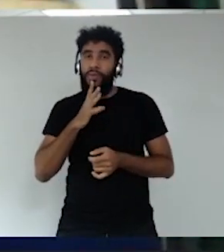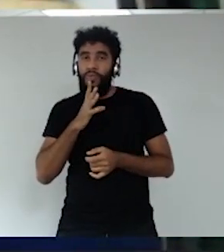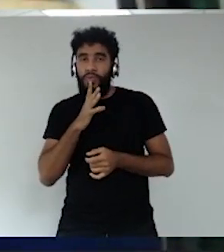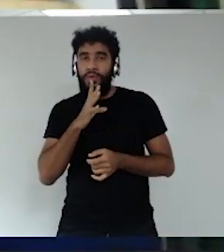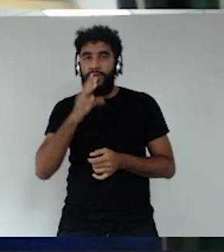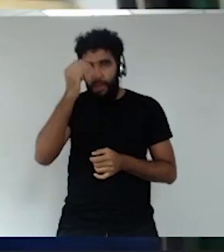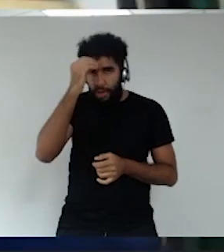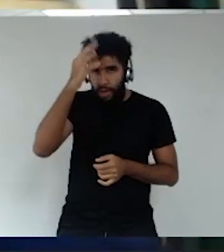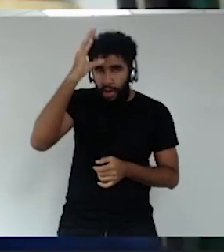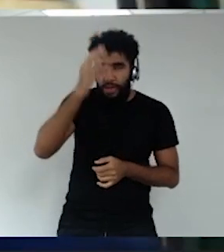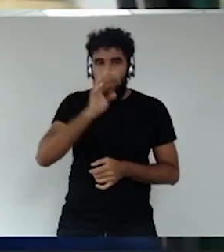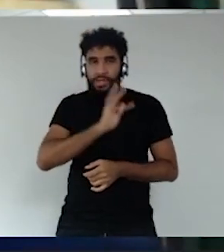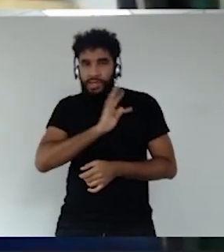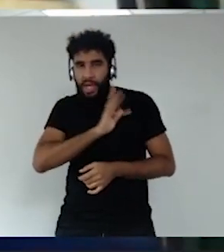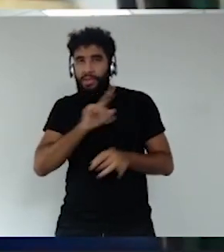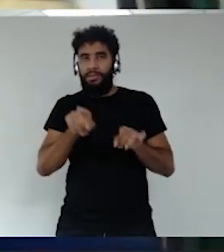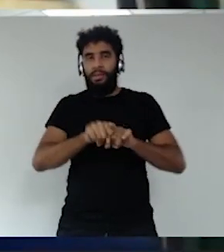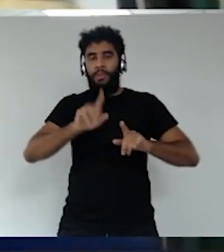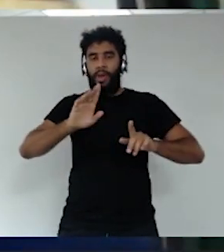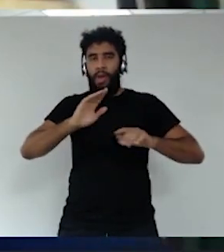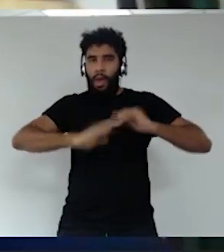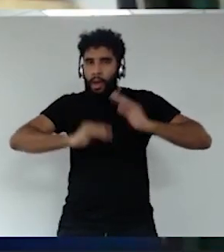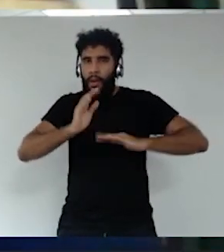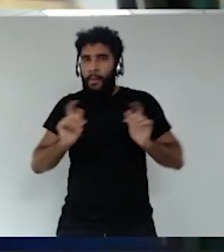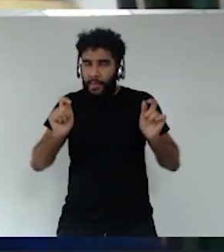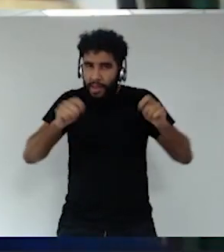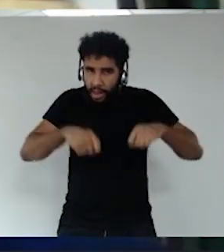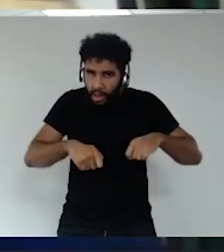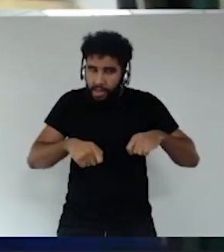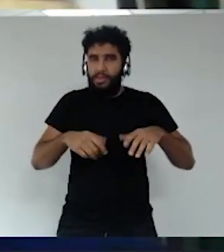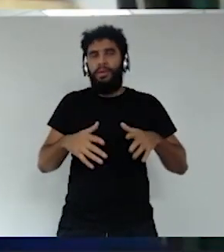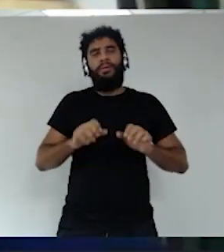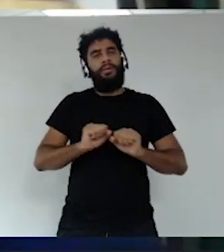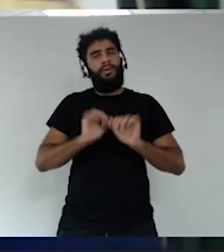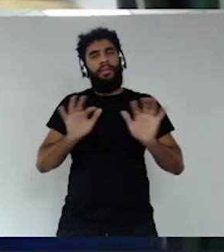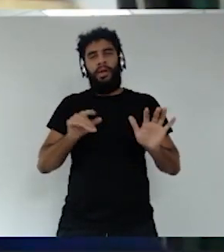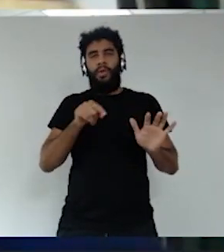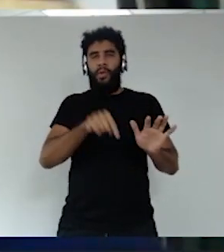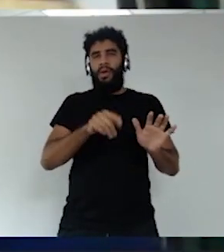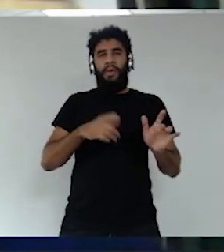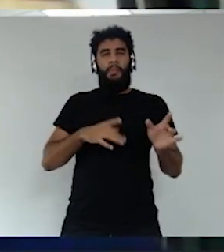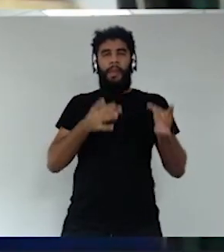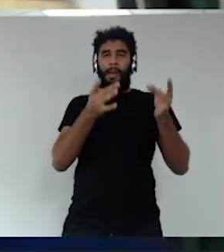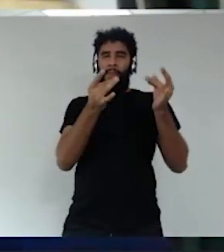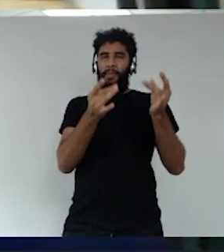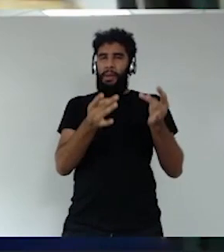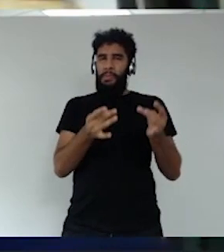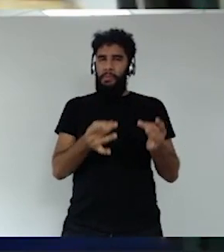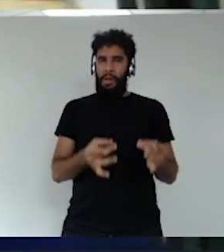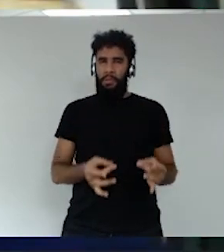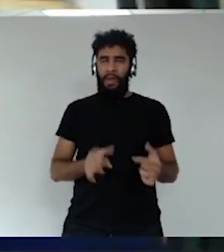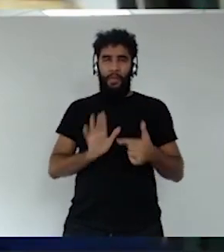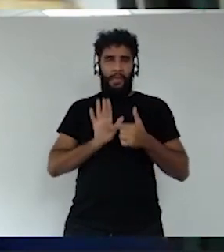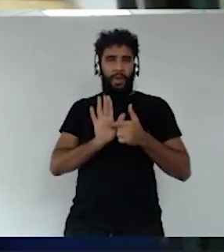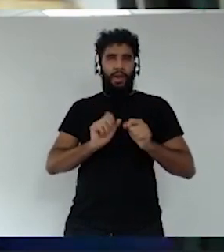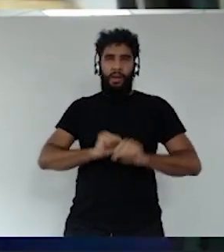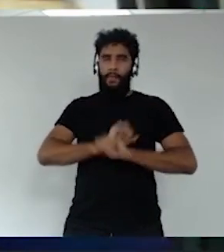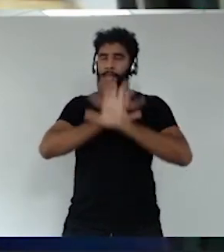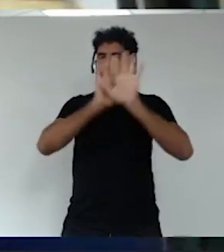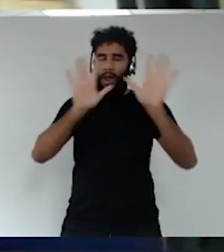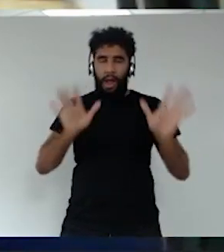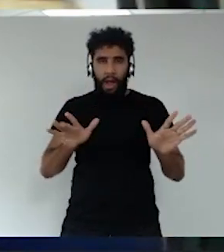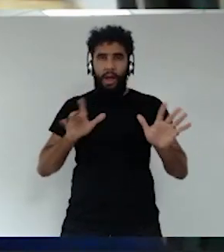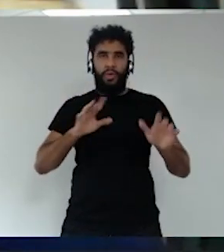sem o desenvolvimento dessas habilidades e técnicas. Claro que aqui nós não teremos condições de fazer uma exposição ampla sobre as